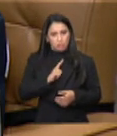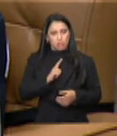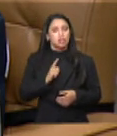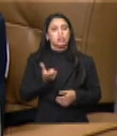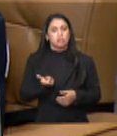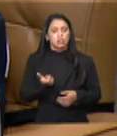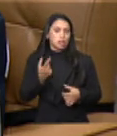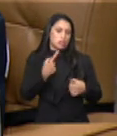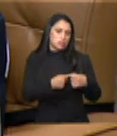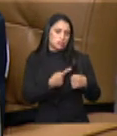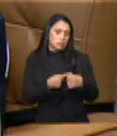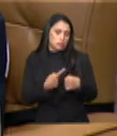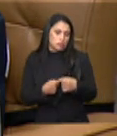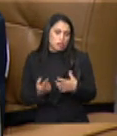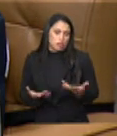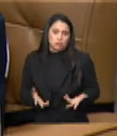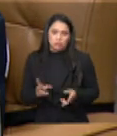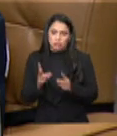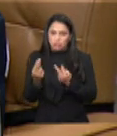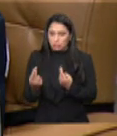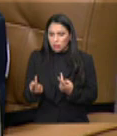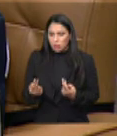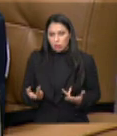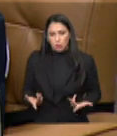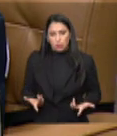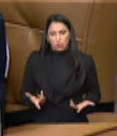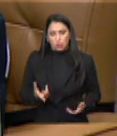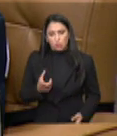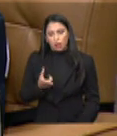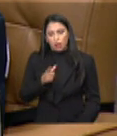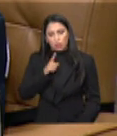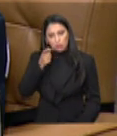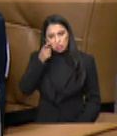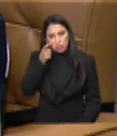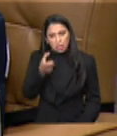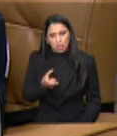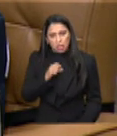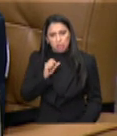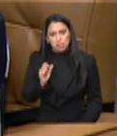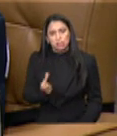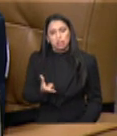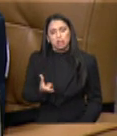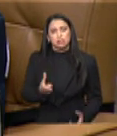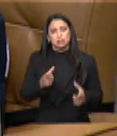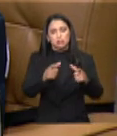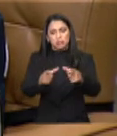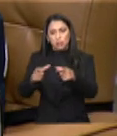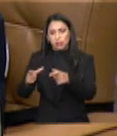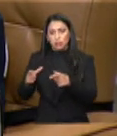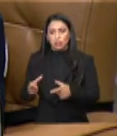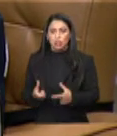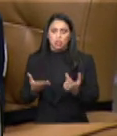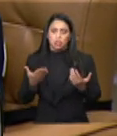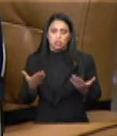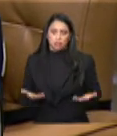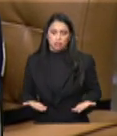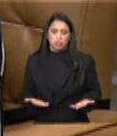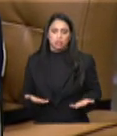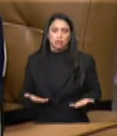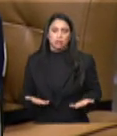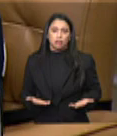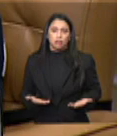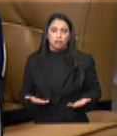com os interesses das distintas localidades e reconhecendo-se, então, na medida que